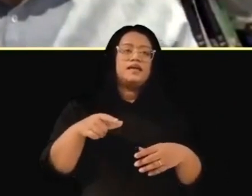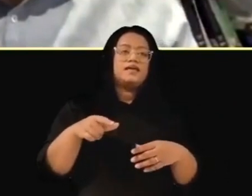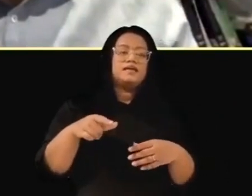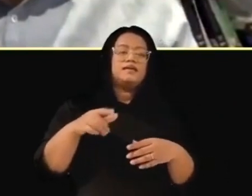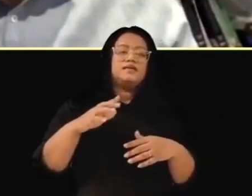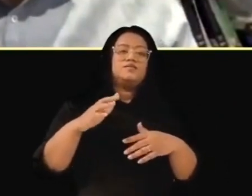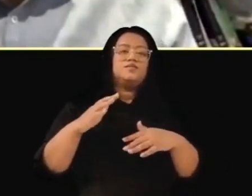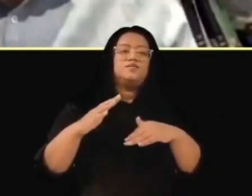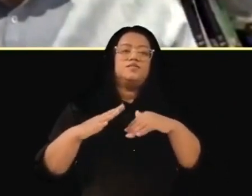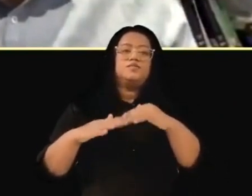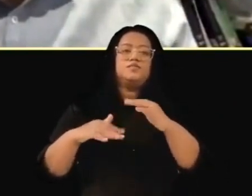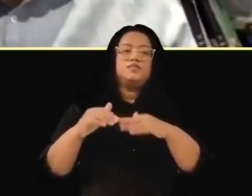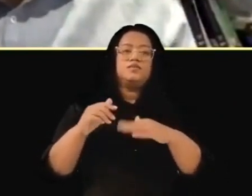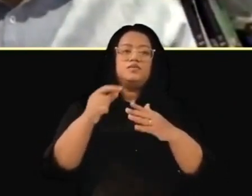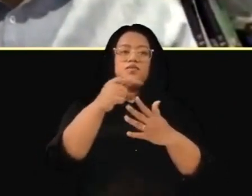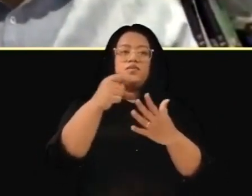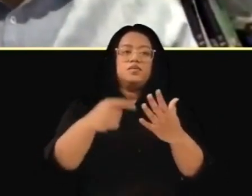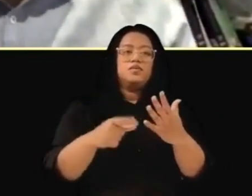comitê, né,